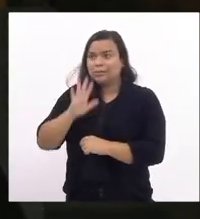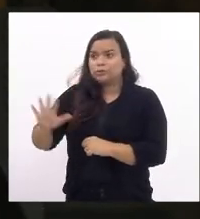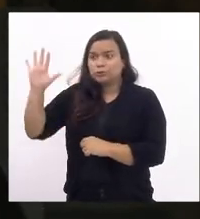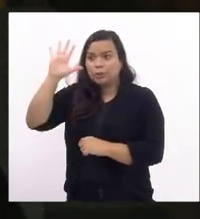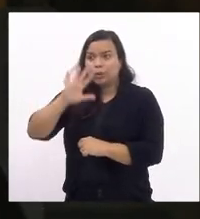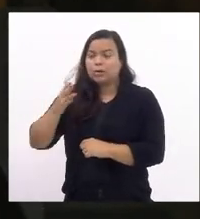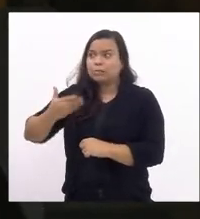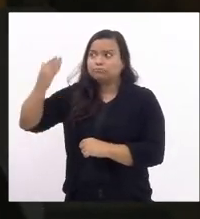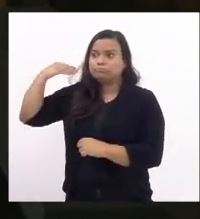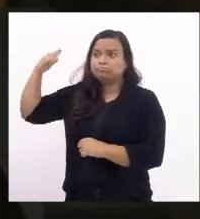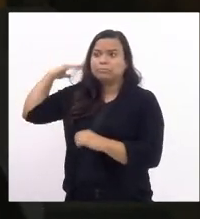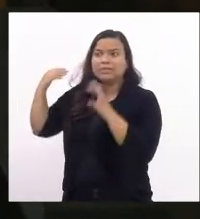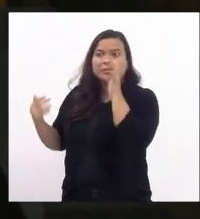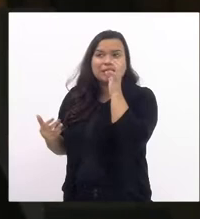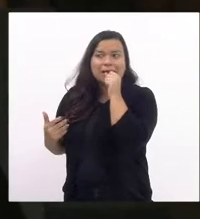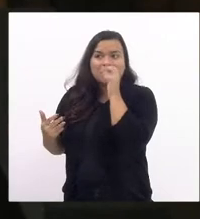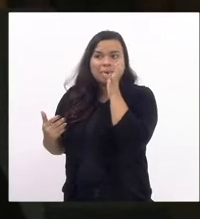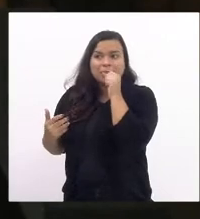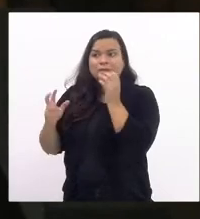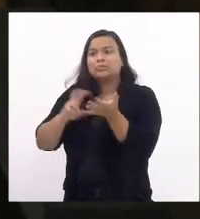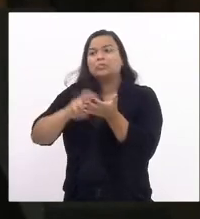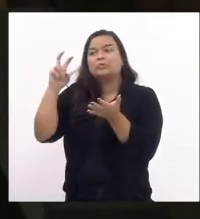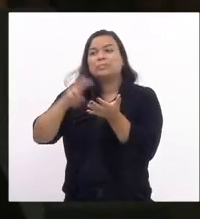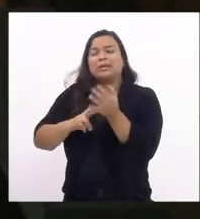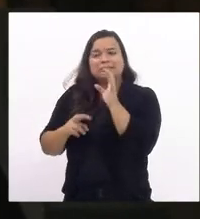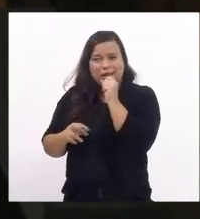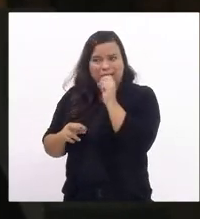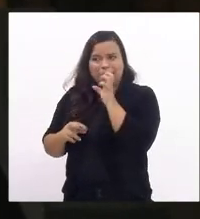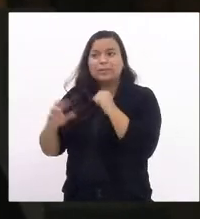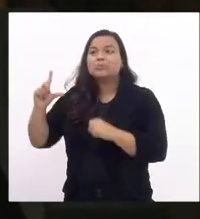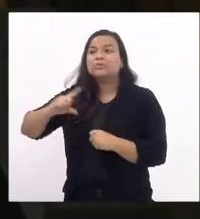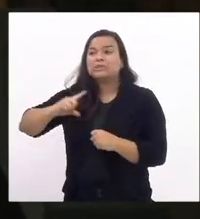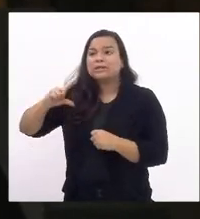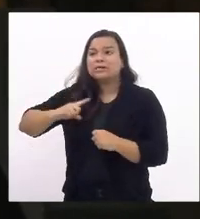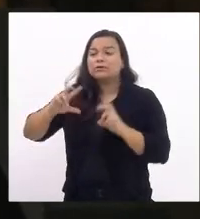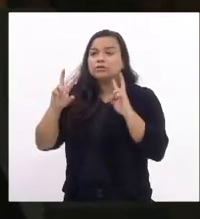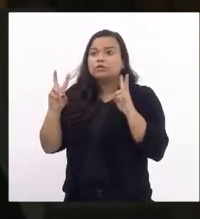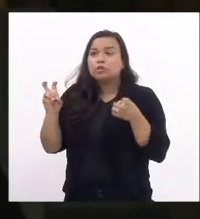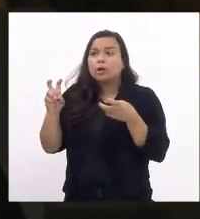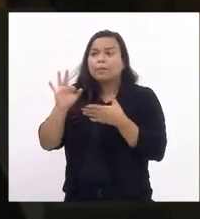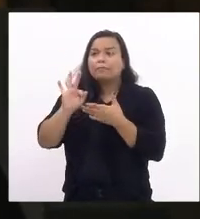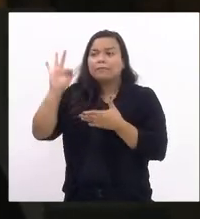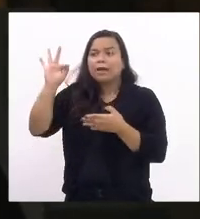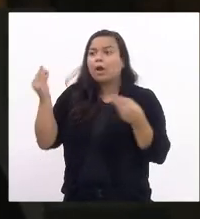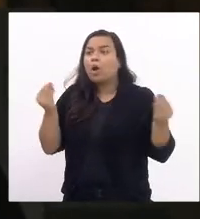no último sábado pela manhã, em relação à federação.